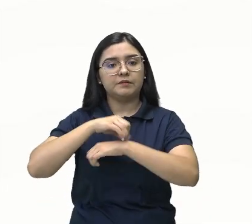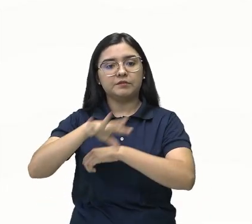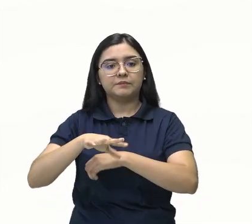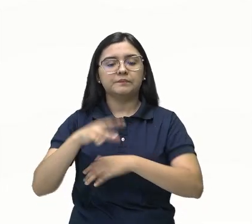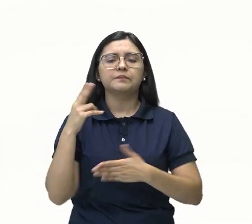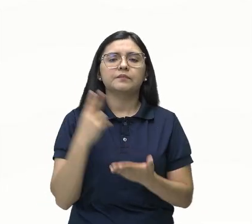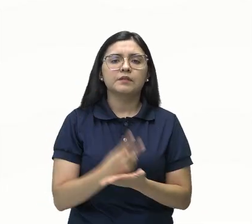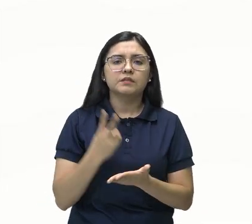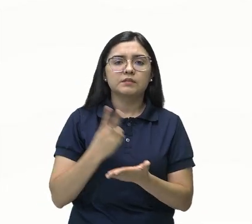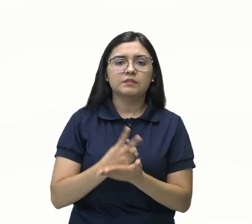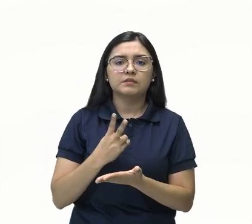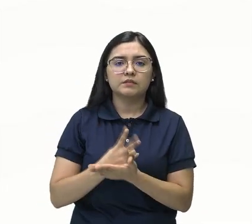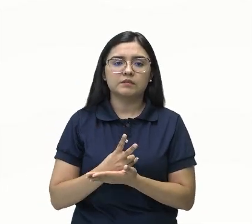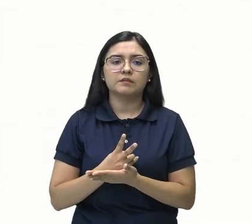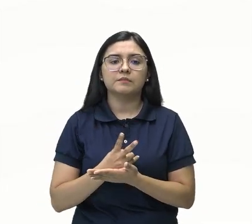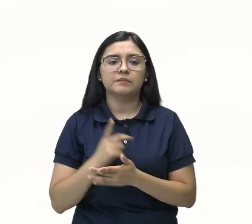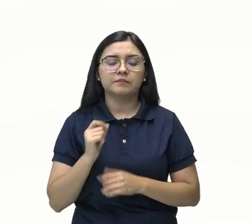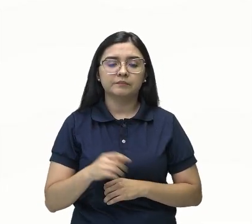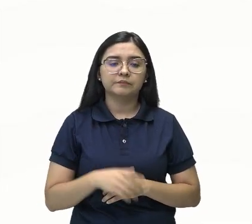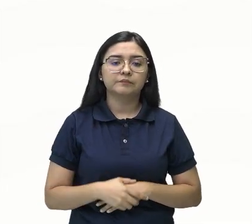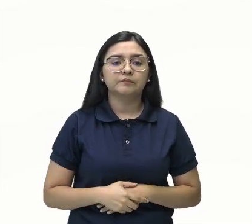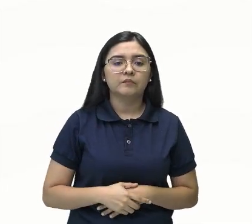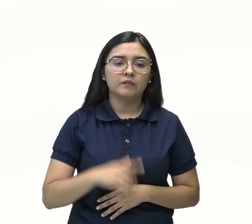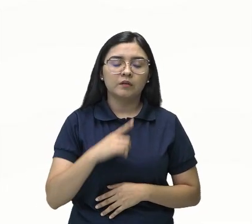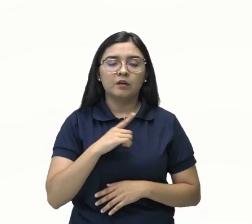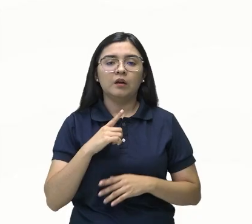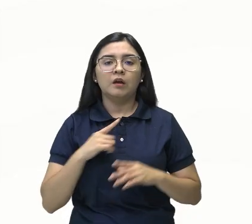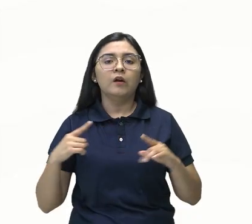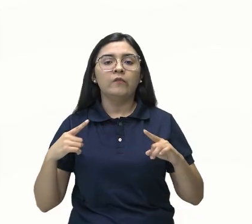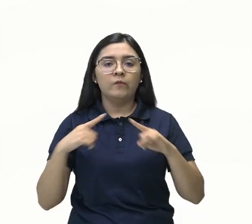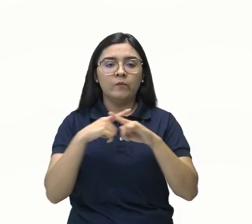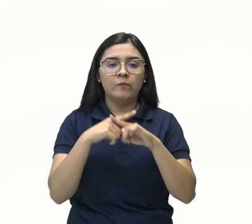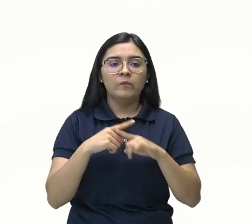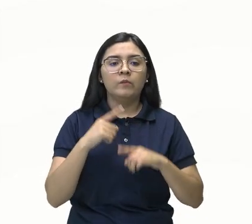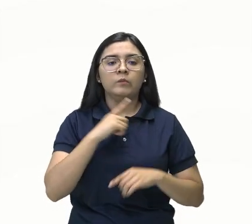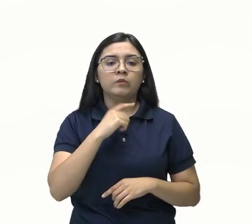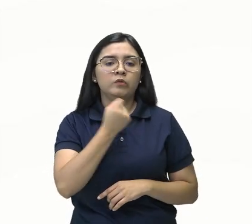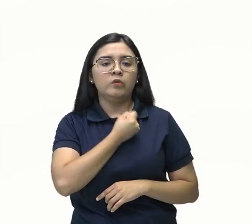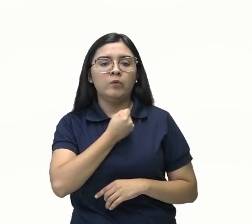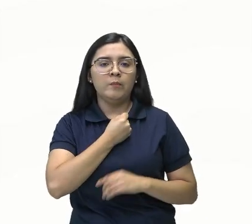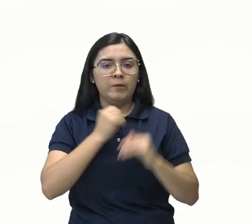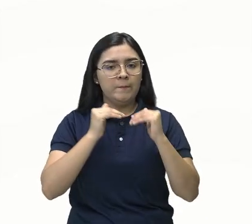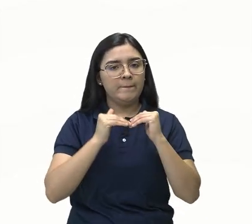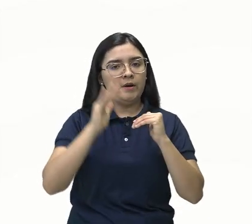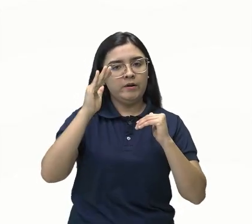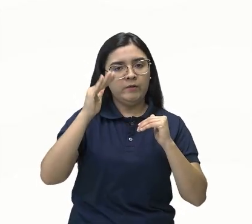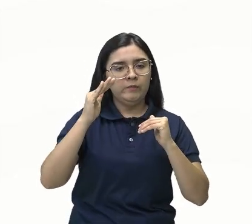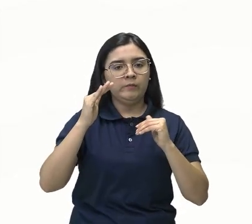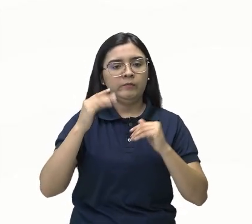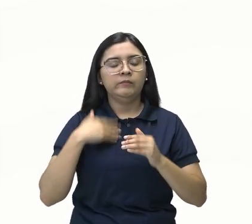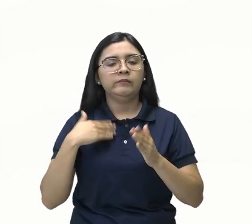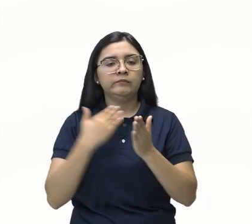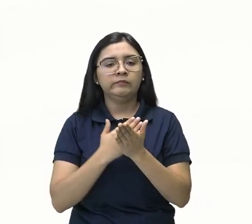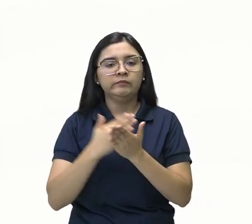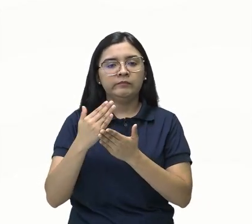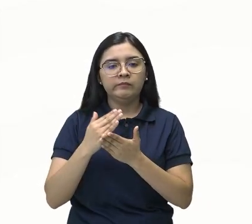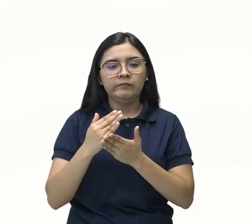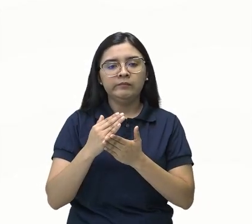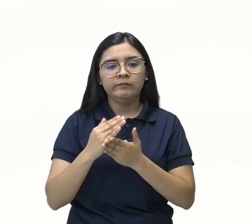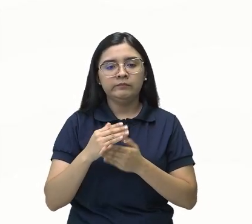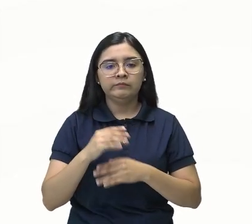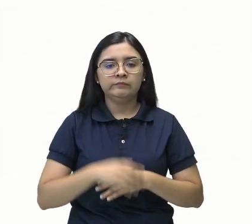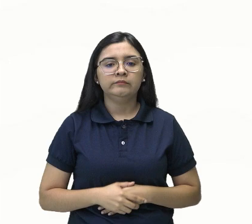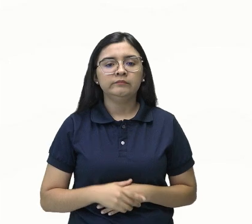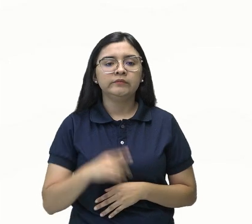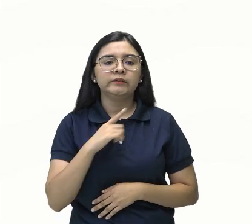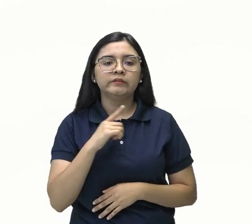Sempre você vai colocar a ponta da seta para um número maior. Ok? Começando, lógico, pelo lado